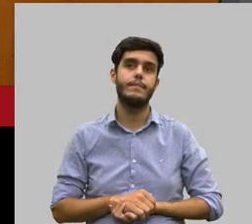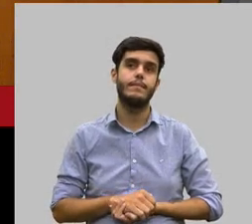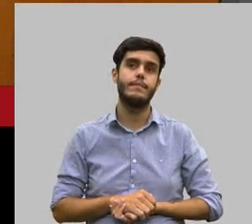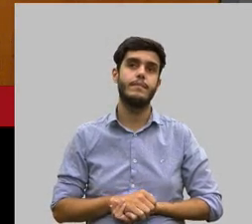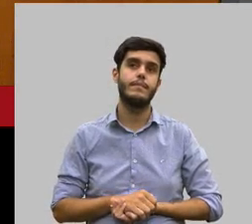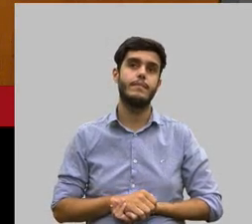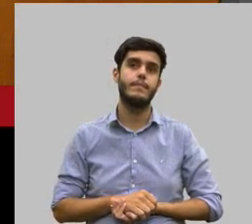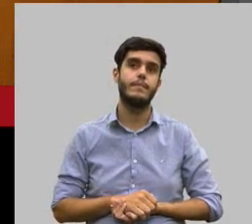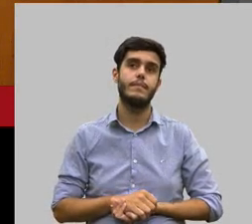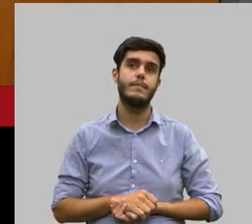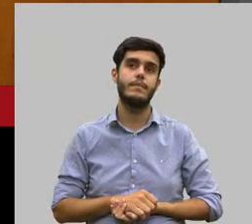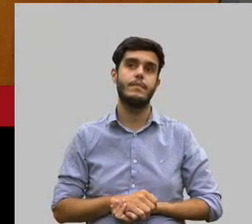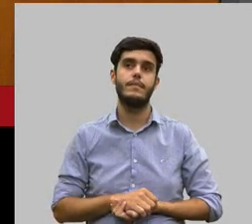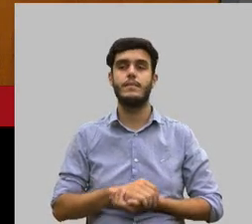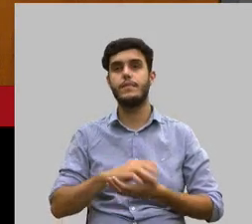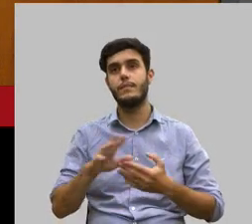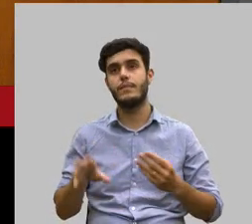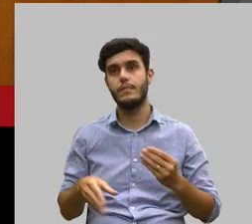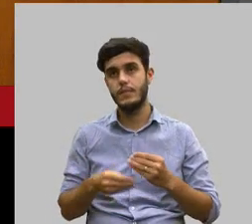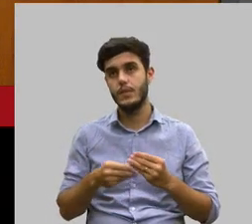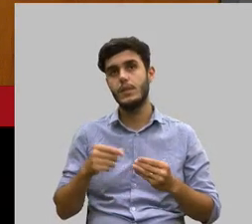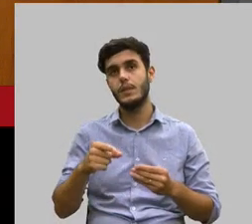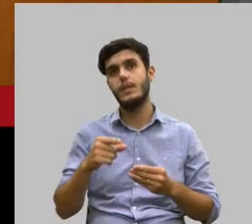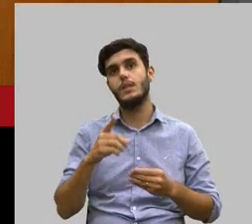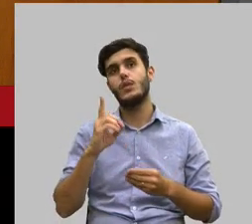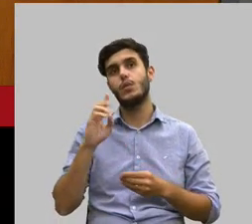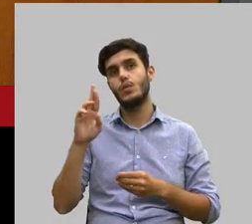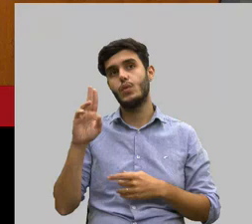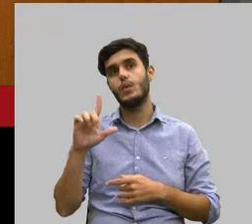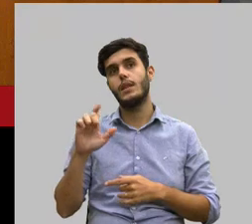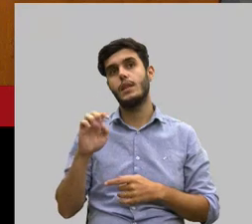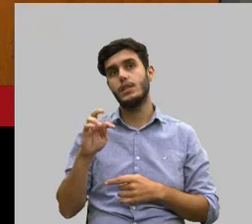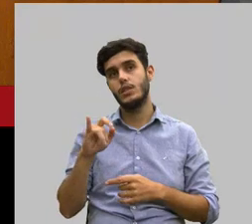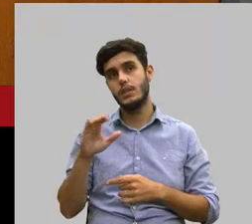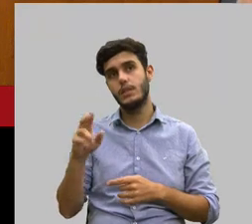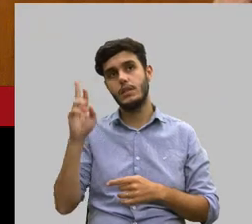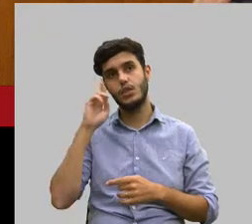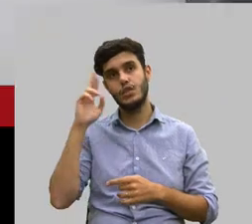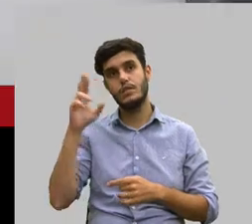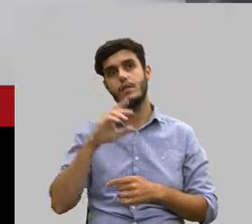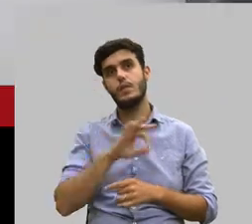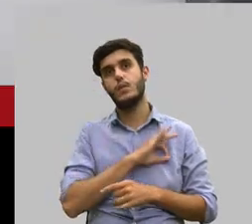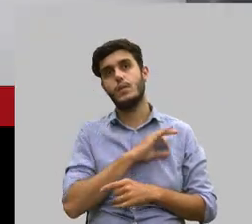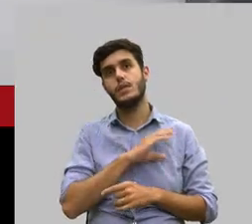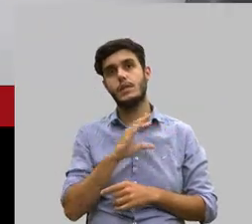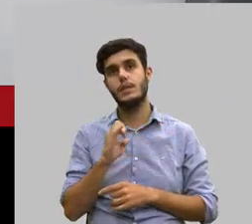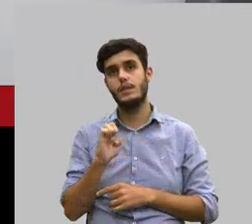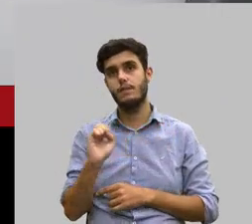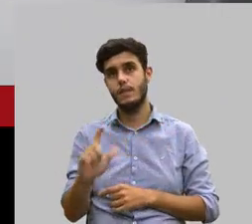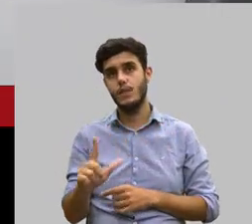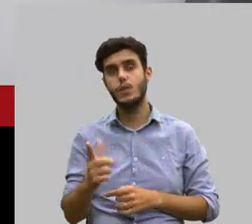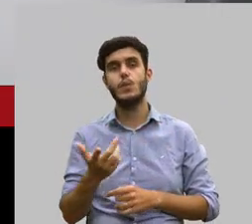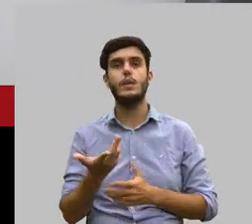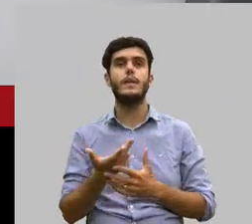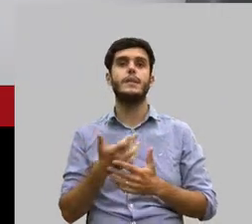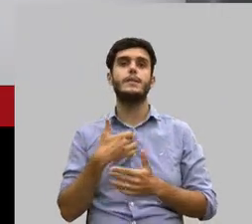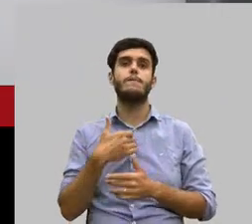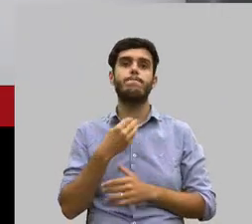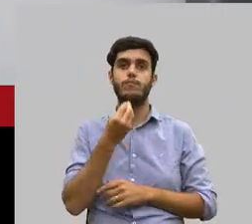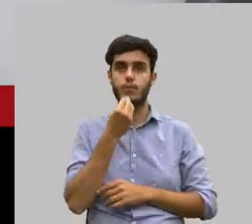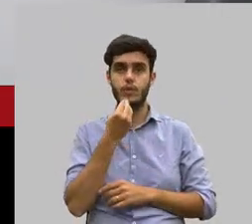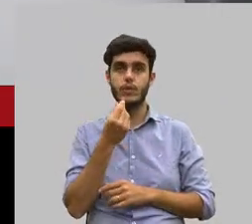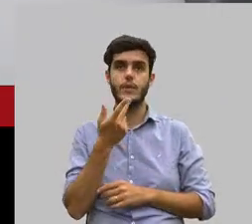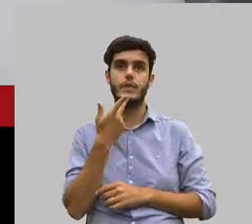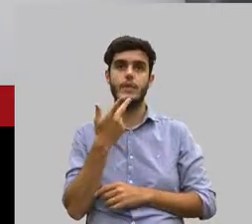a d Letícia Delegado de Polícia Civil chefe da Polícia Civil e eu não podia deixar de